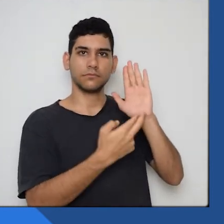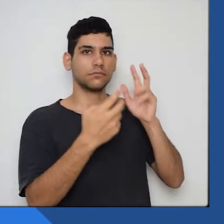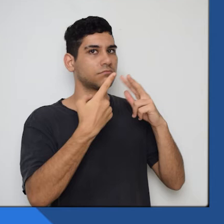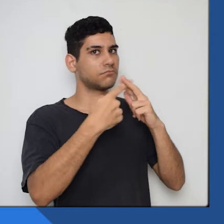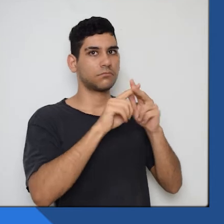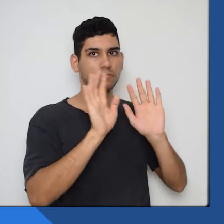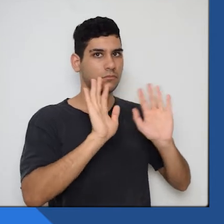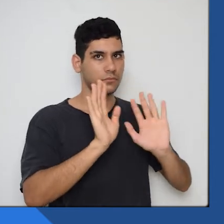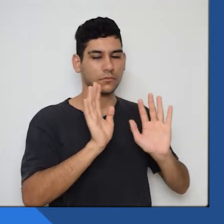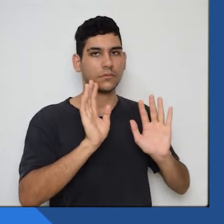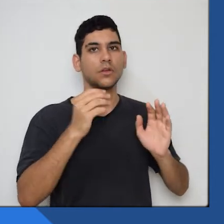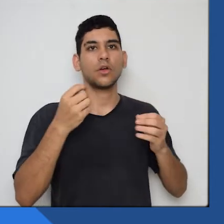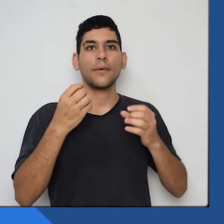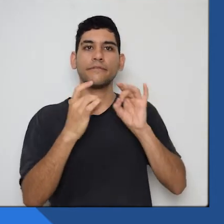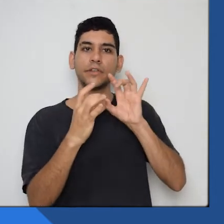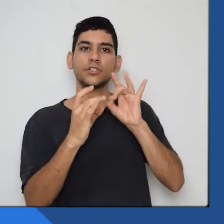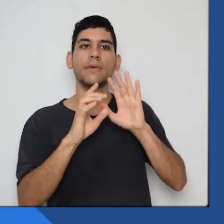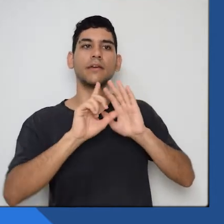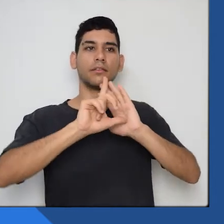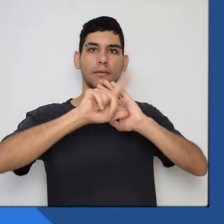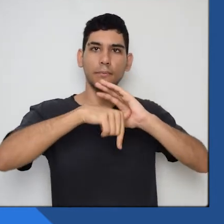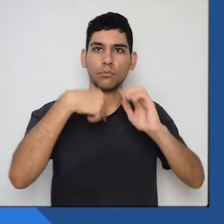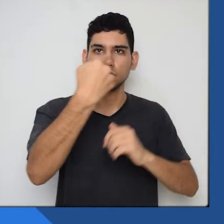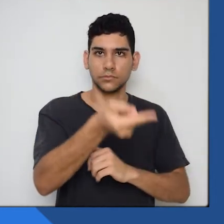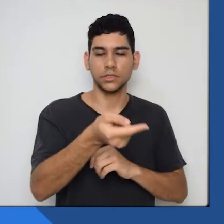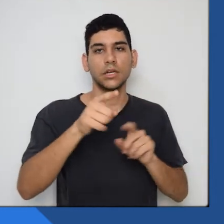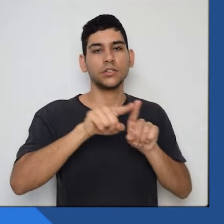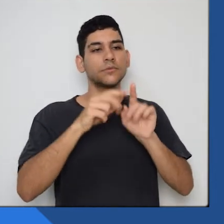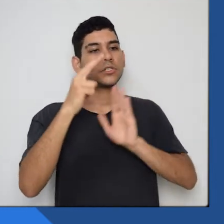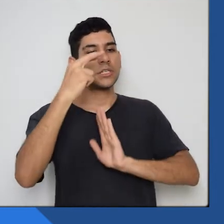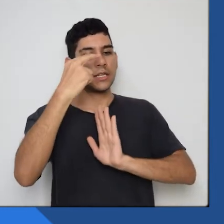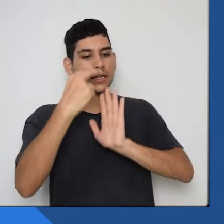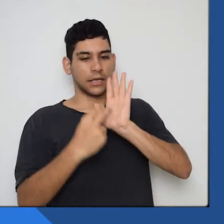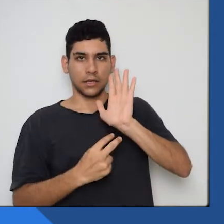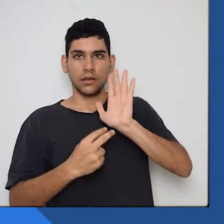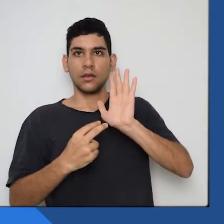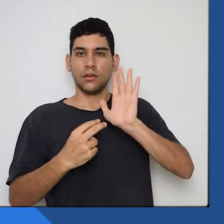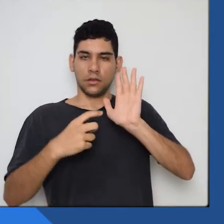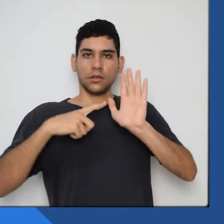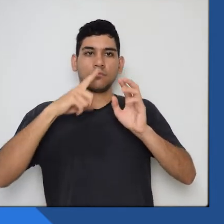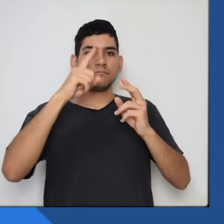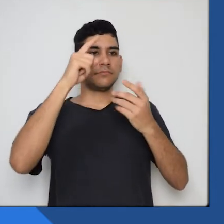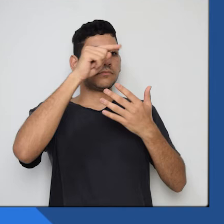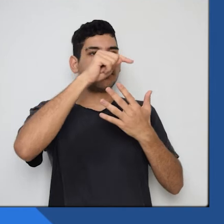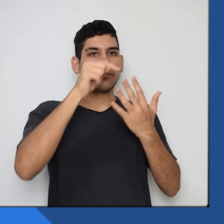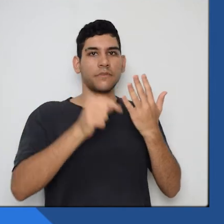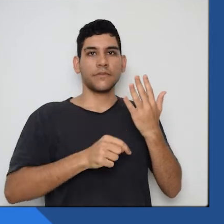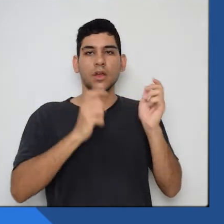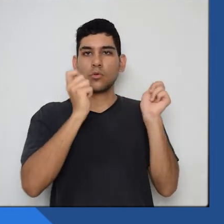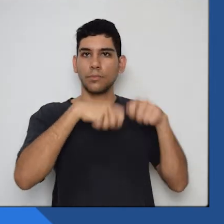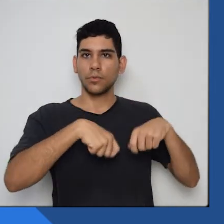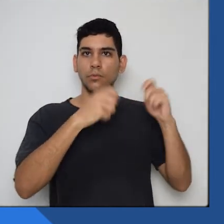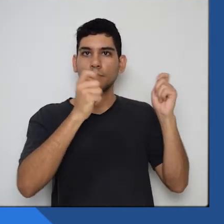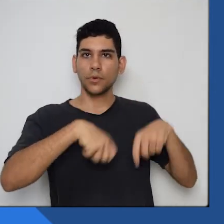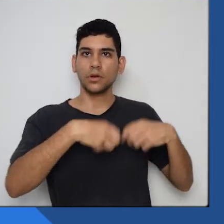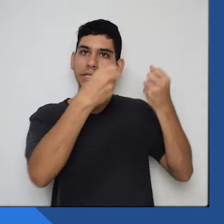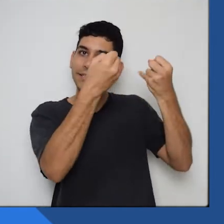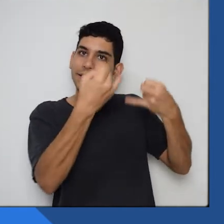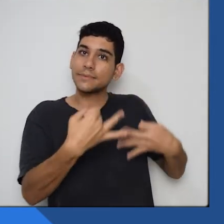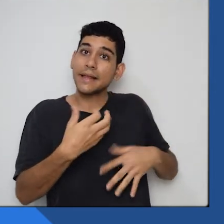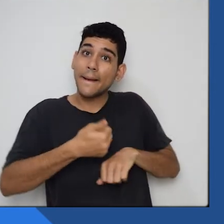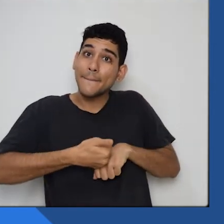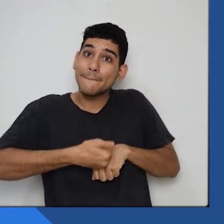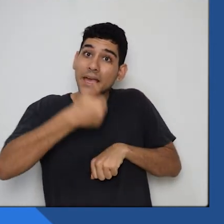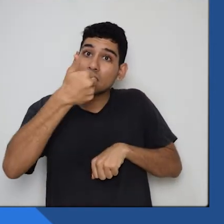padrão, feedback adiado. Depois você pode ler aqui as opções, né,